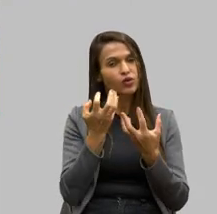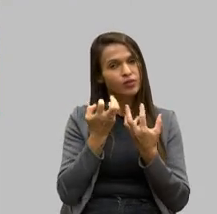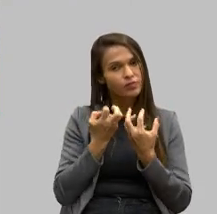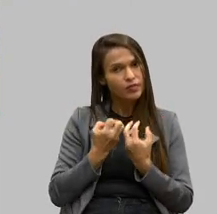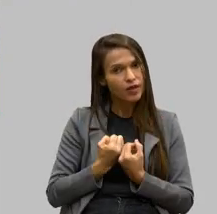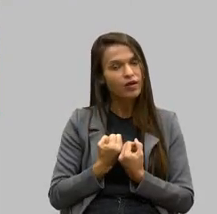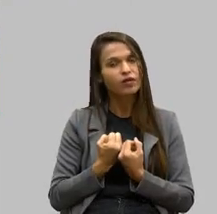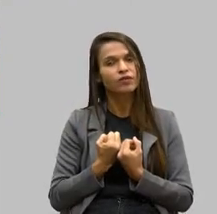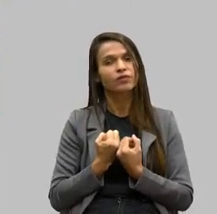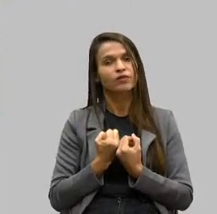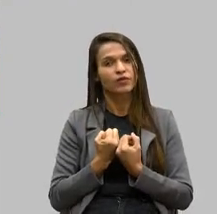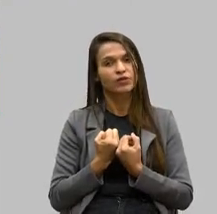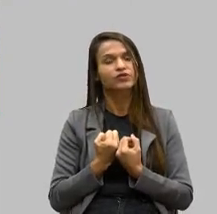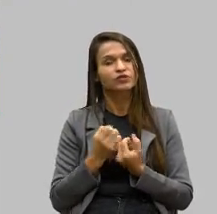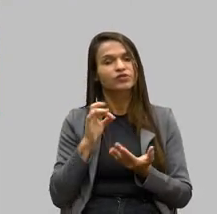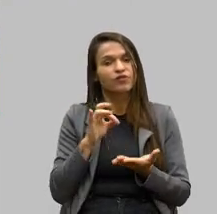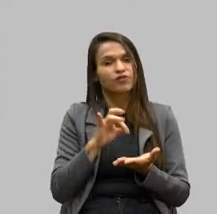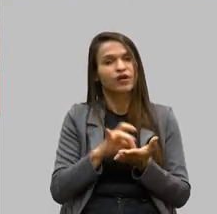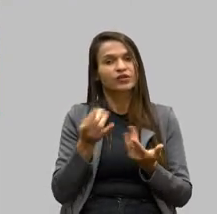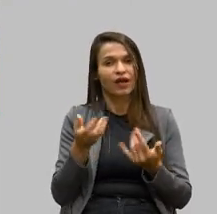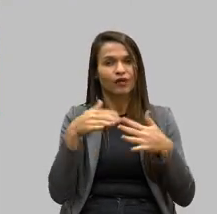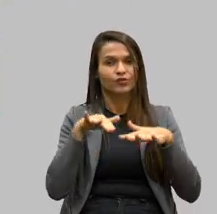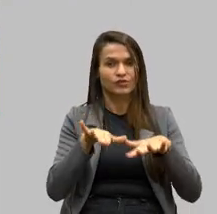e, de fato, da inclusão.